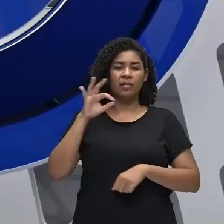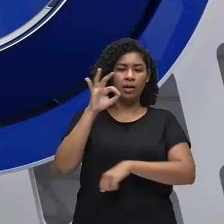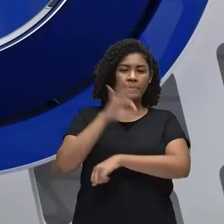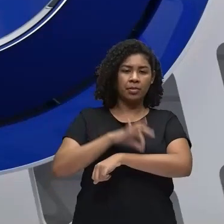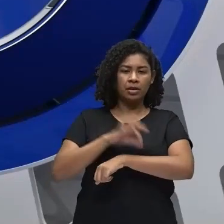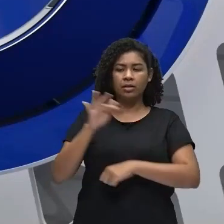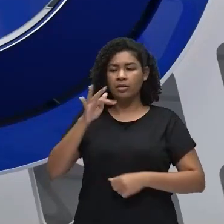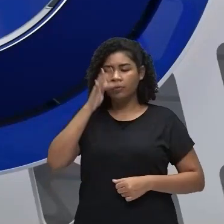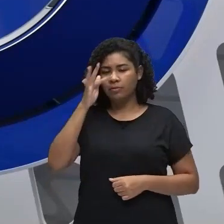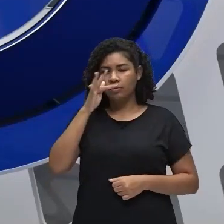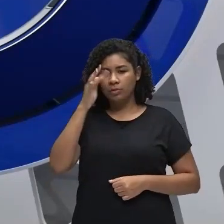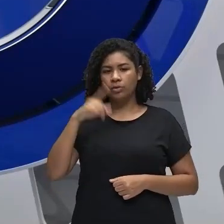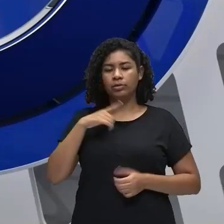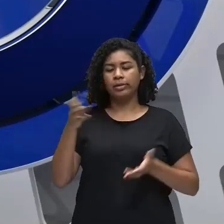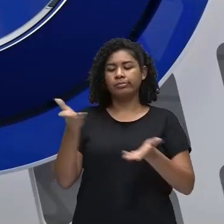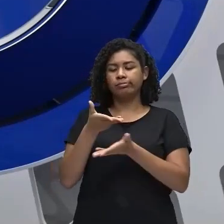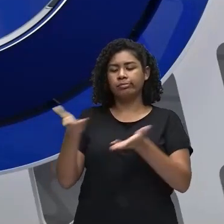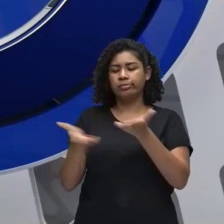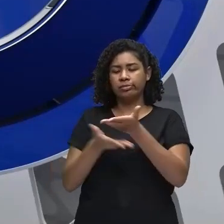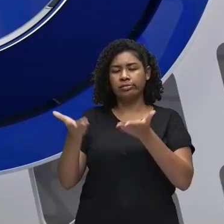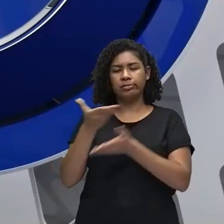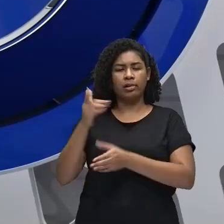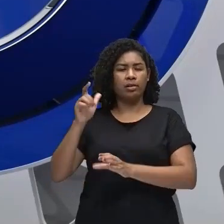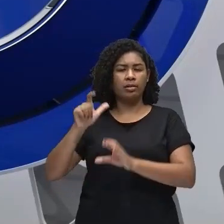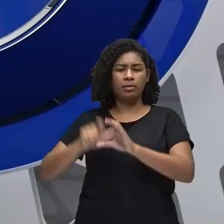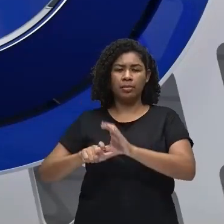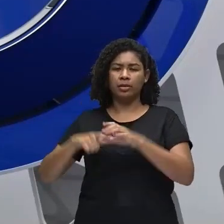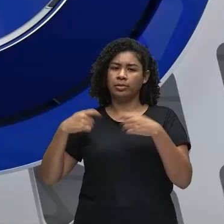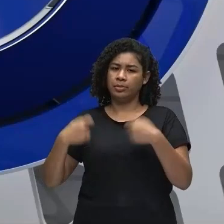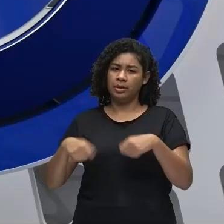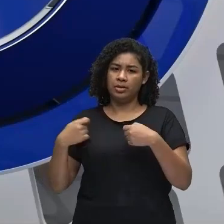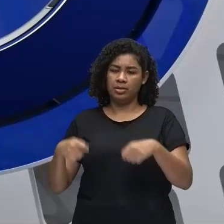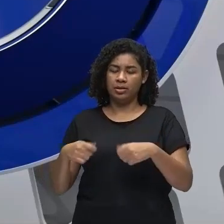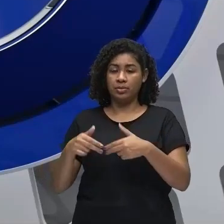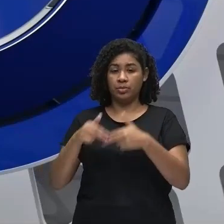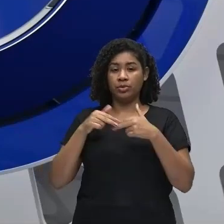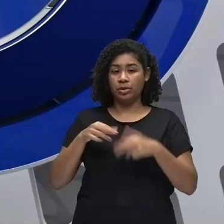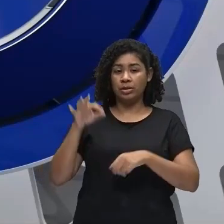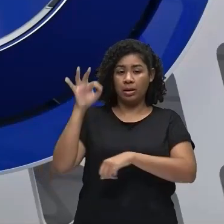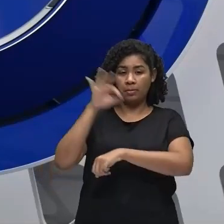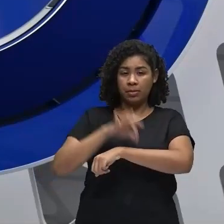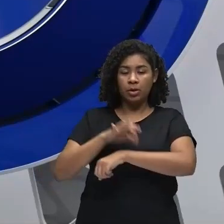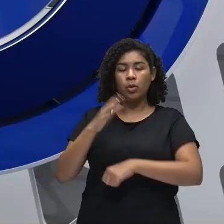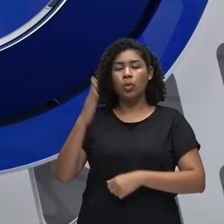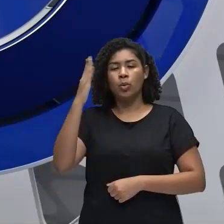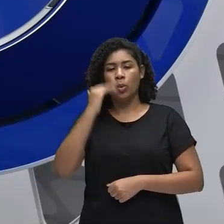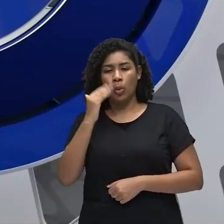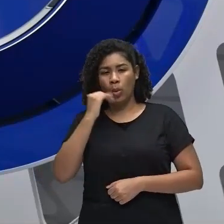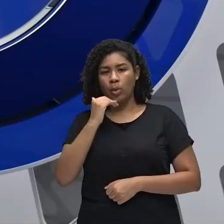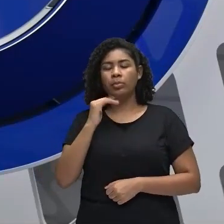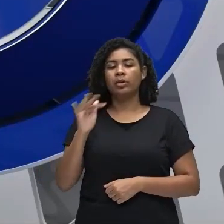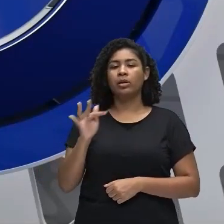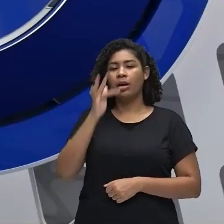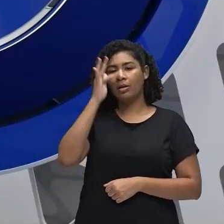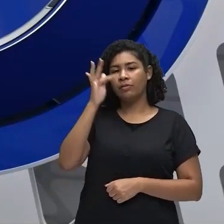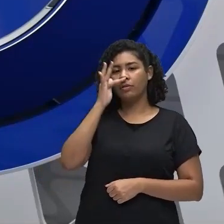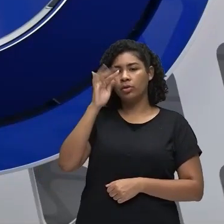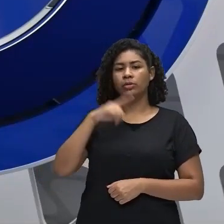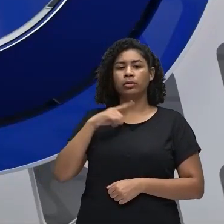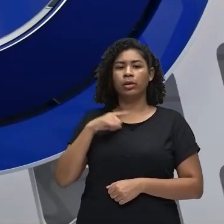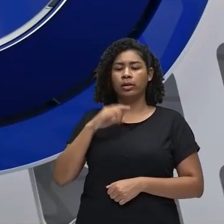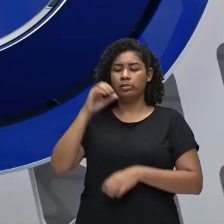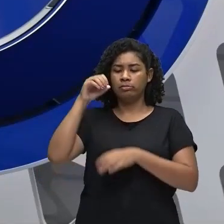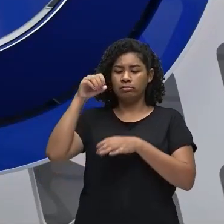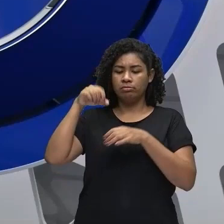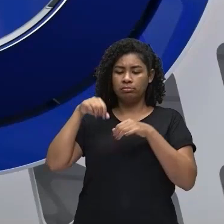mutualismo. Uns necessitam do outro. A abelha vai lá, tira o alimento e a flor também é agraciada